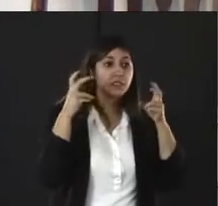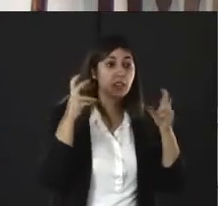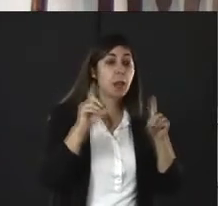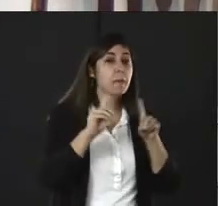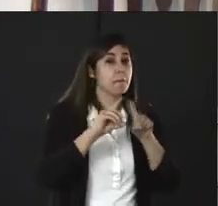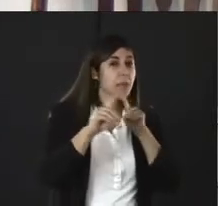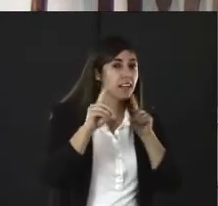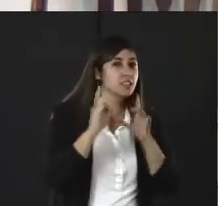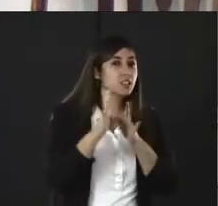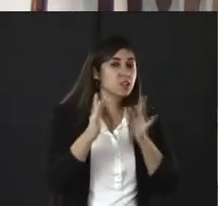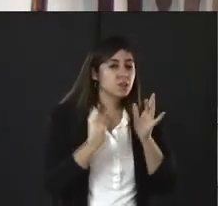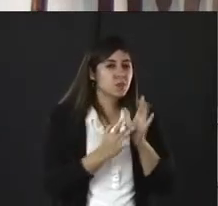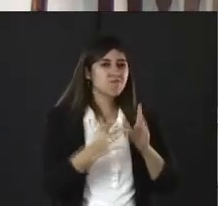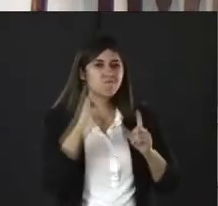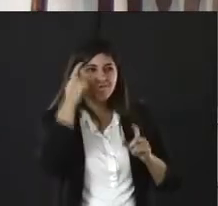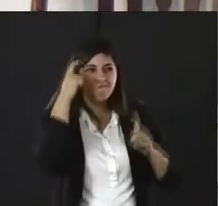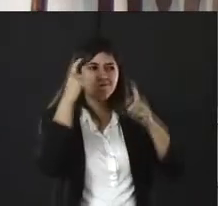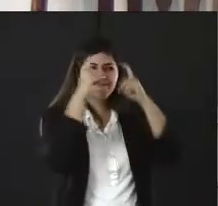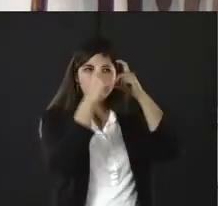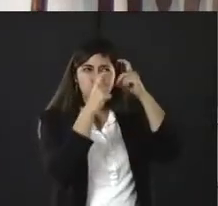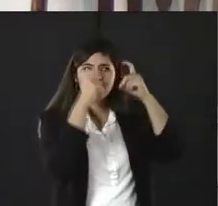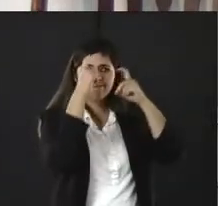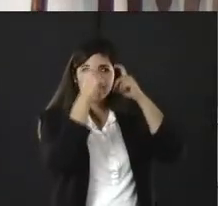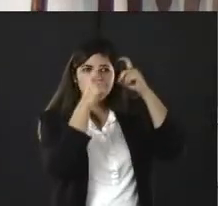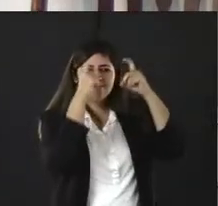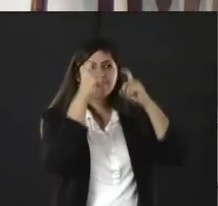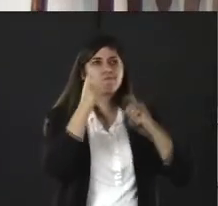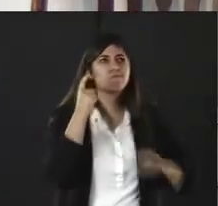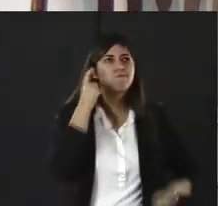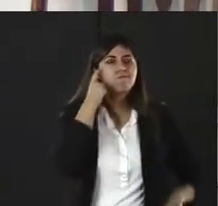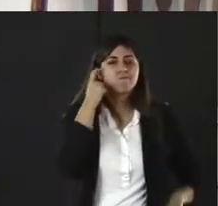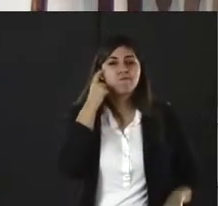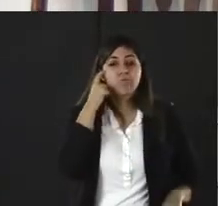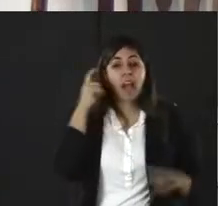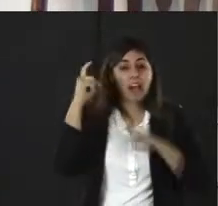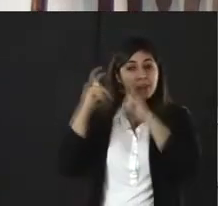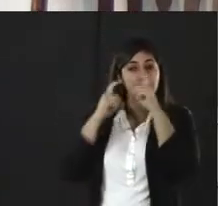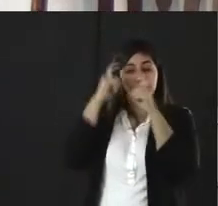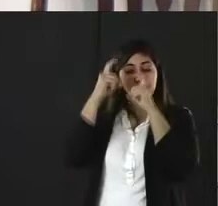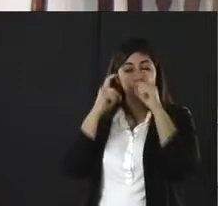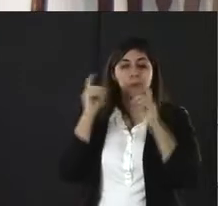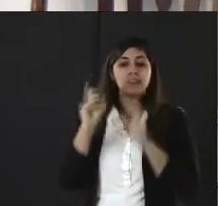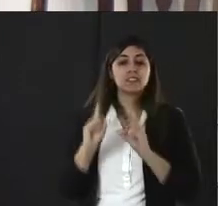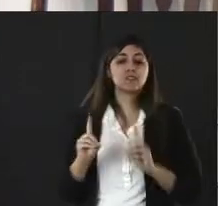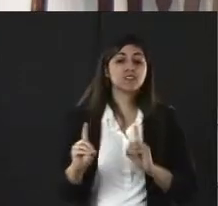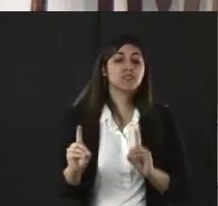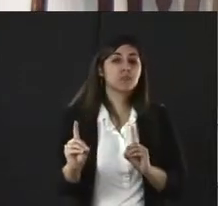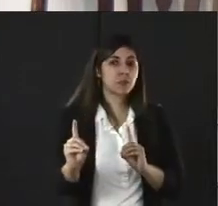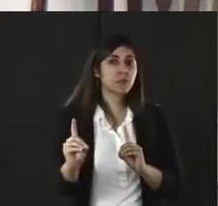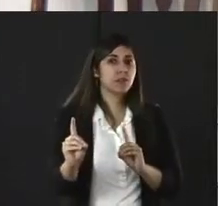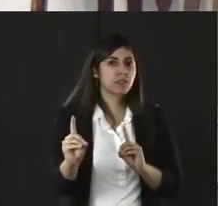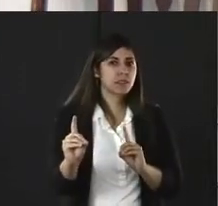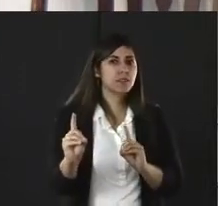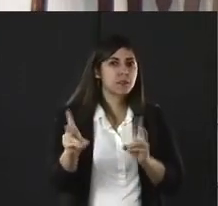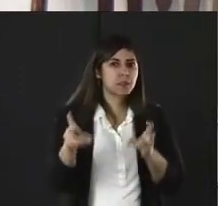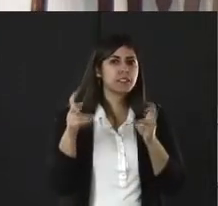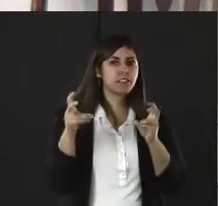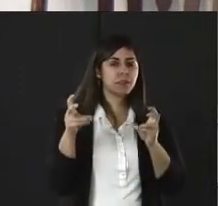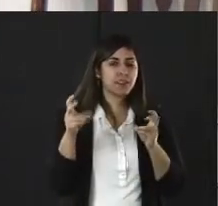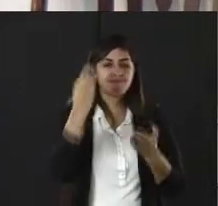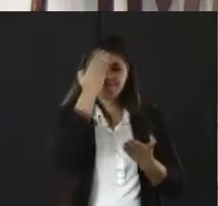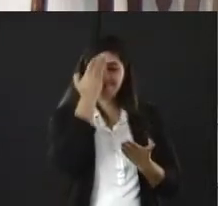preocupação de jesus não parece ser nem com os noivos em si e